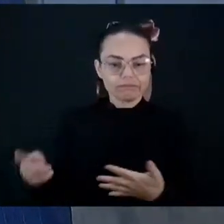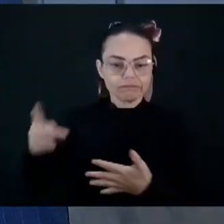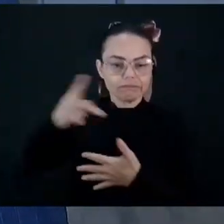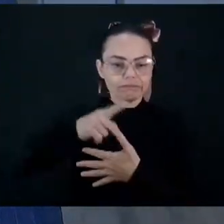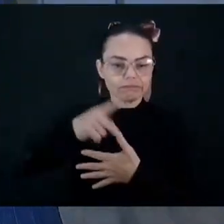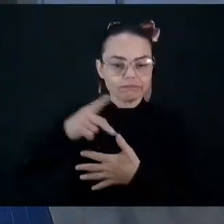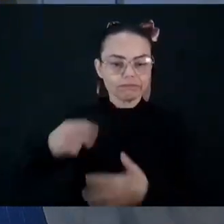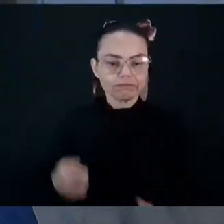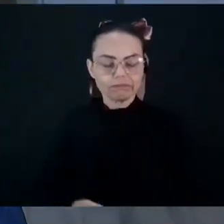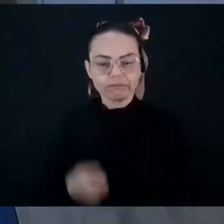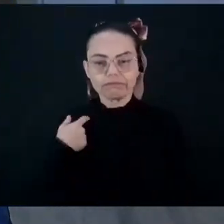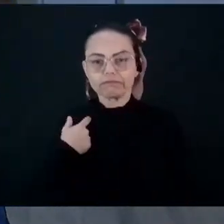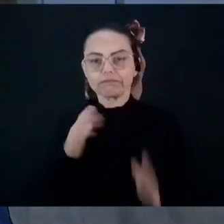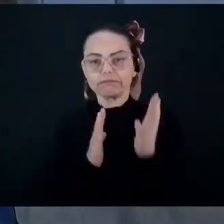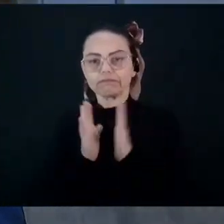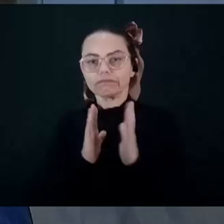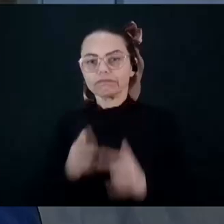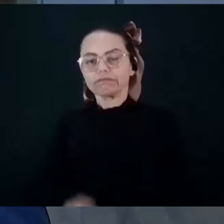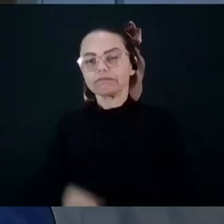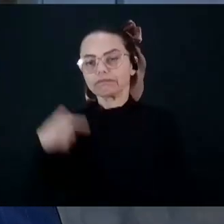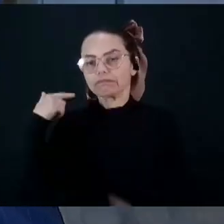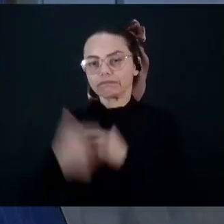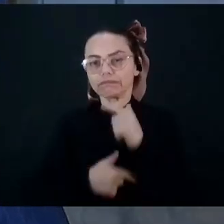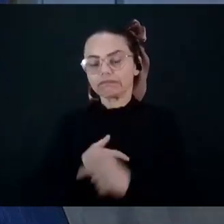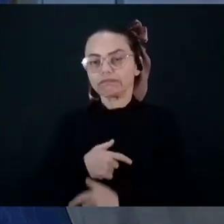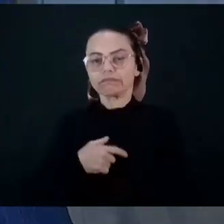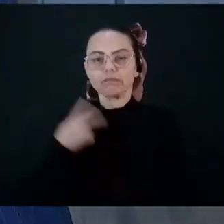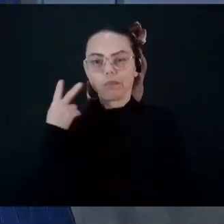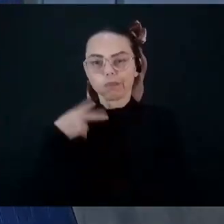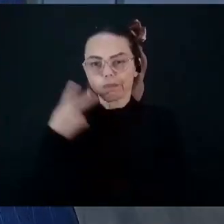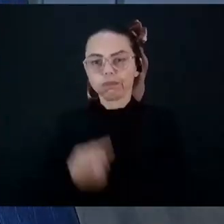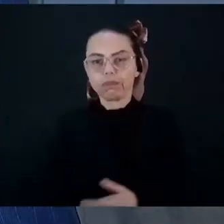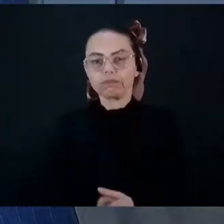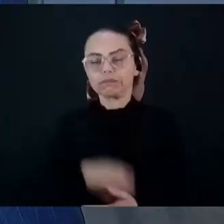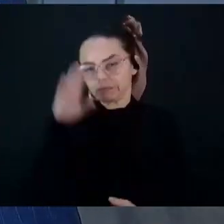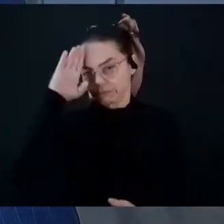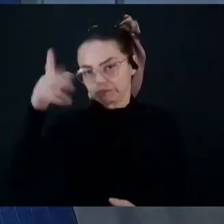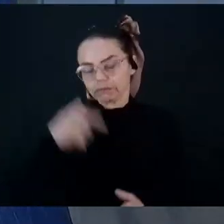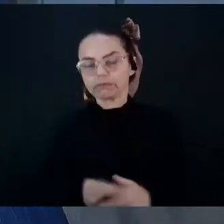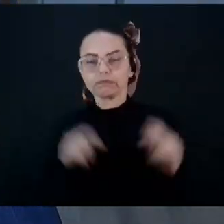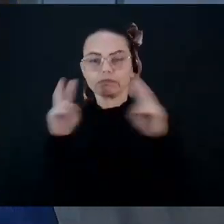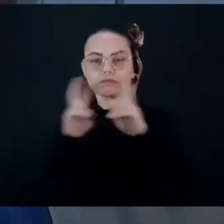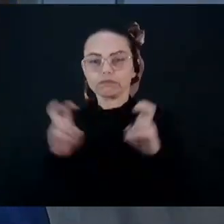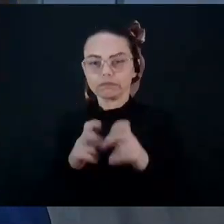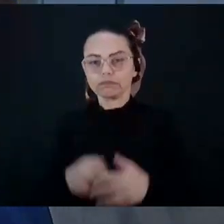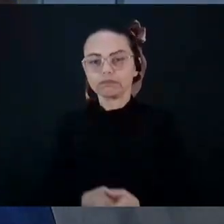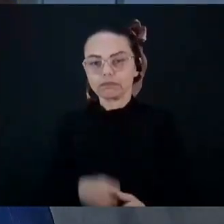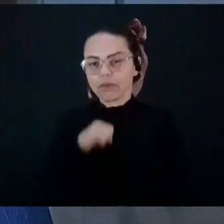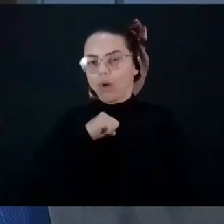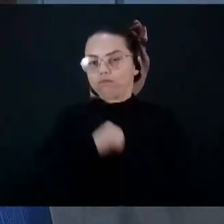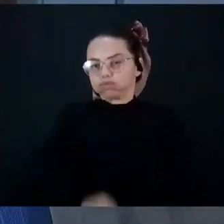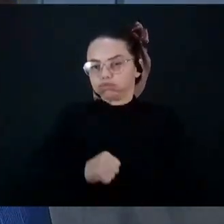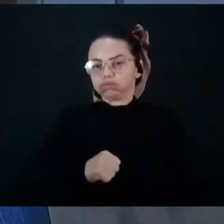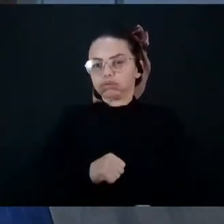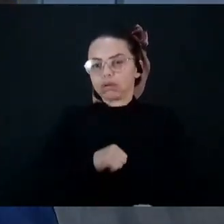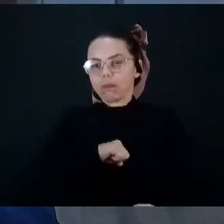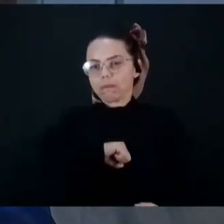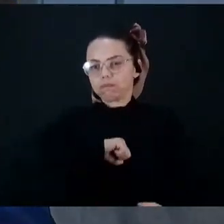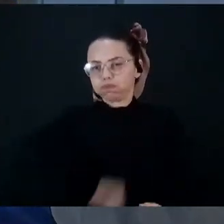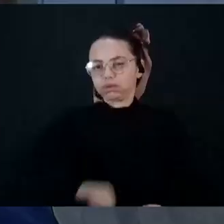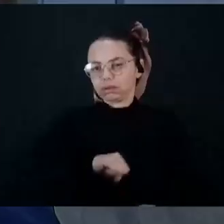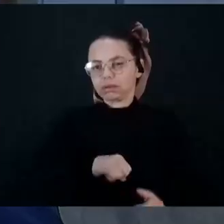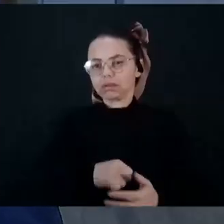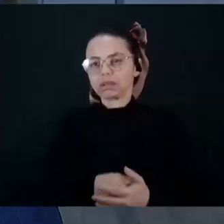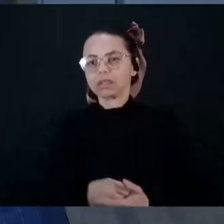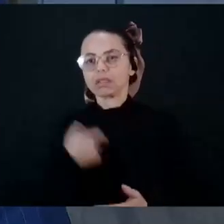essa frente parlamentar, ela trouxe uma discussão muito importante, que é a questão do aborto, que infelizmente nós vemos